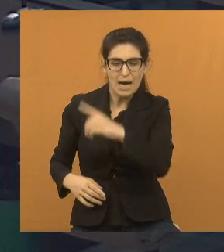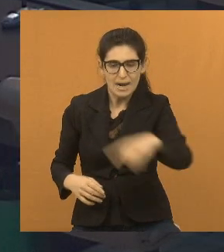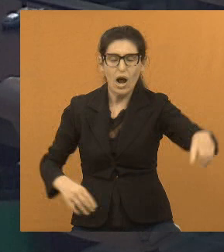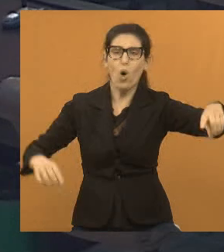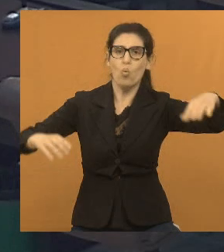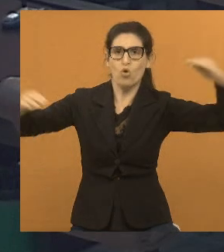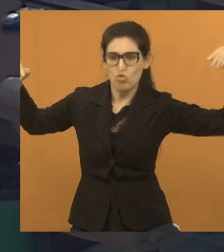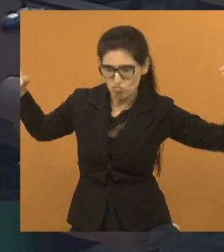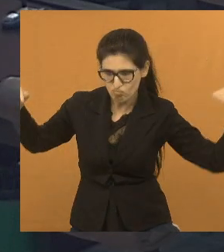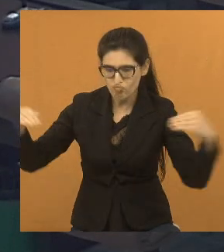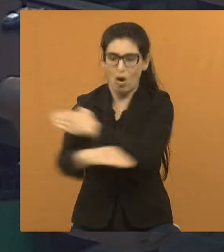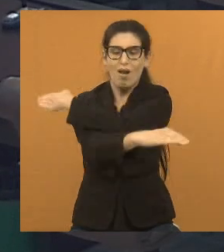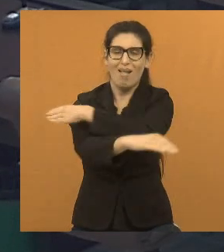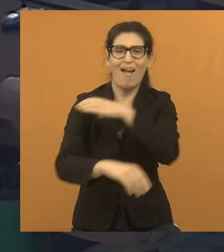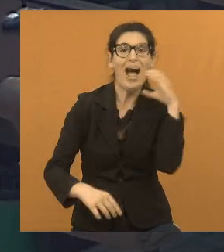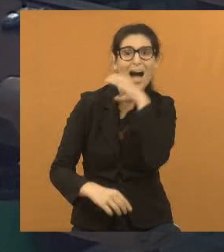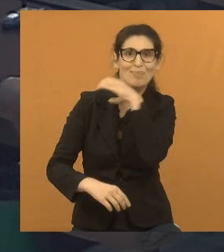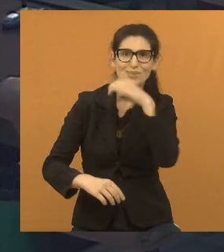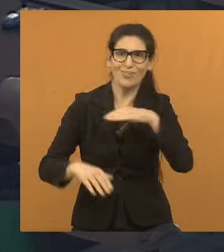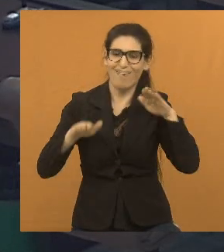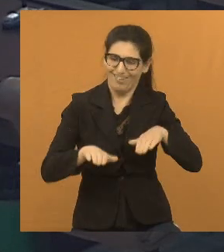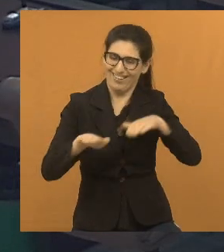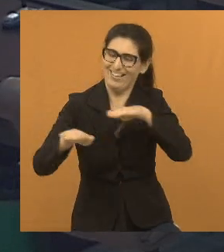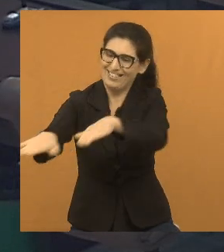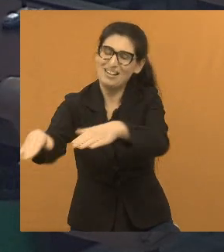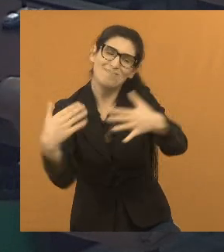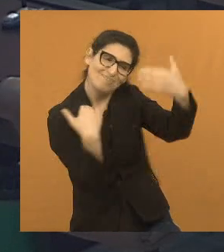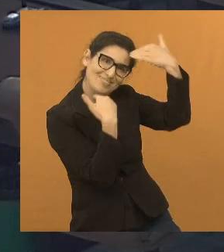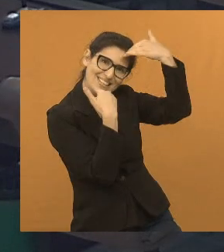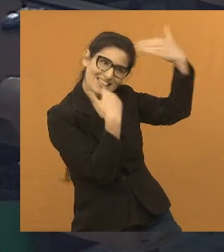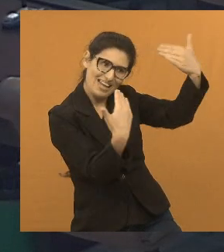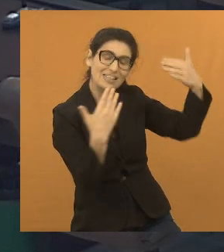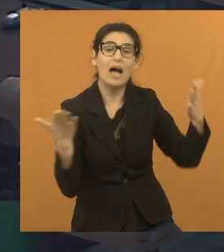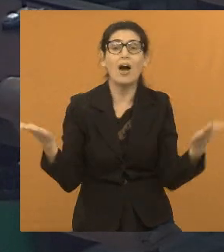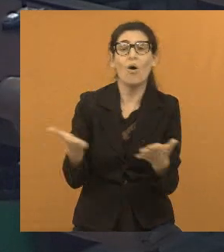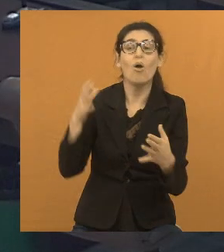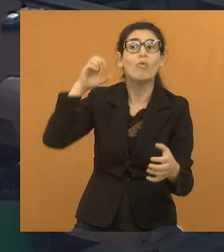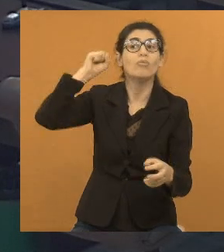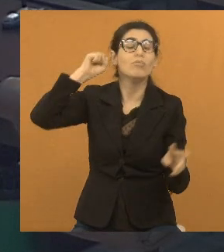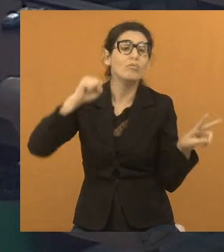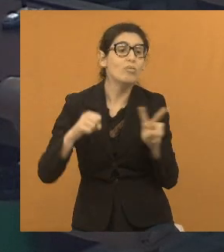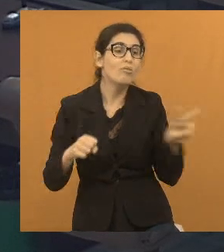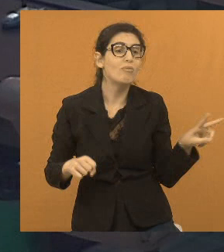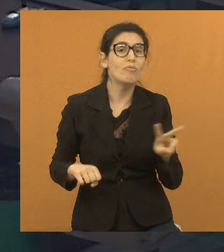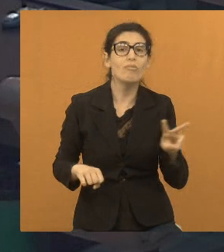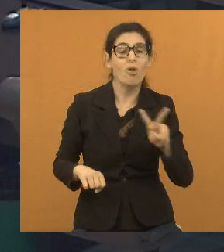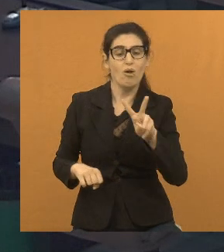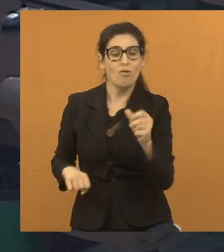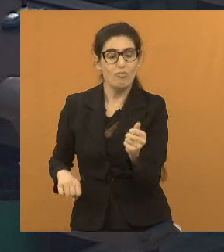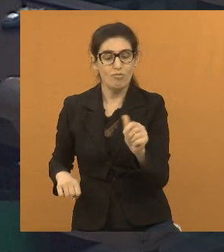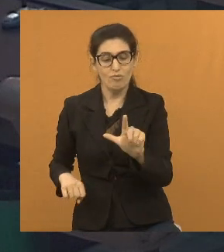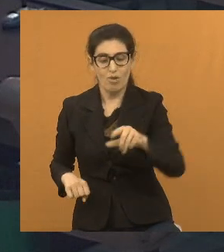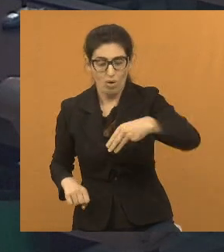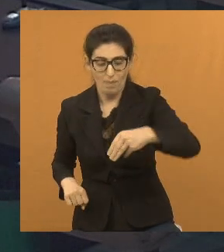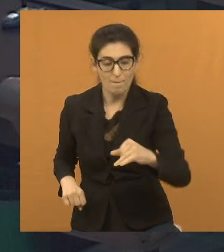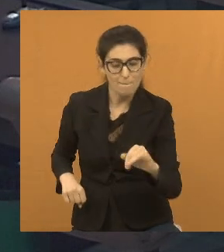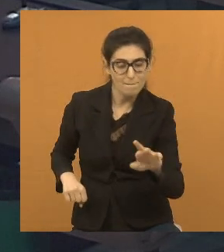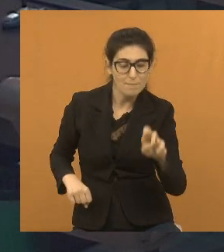Obrigado ao Renato da Mobilidade Urbana. Vamos ouvir a saudação do nosso vereador Valmir do Parque Meia